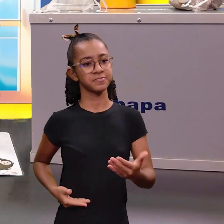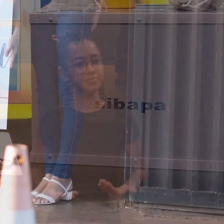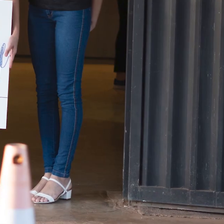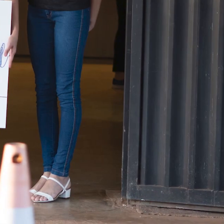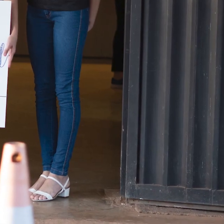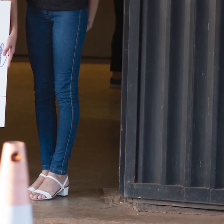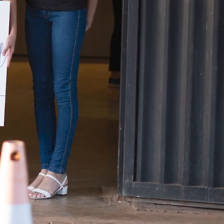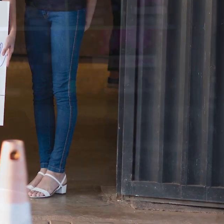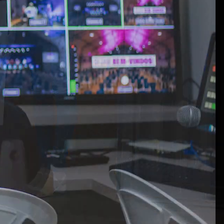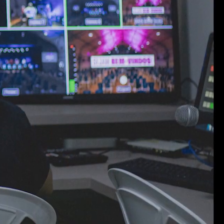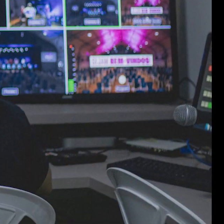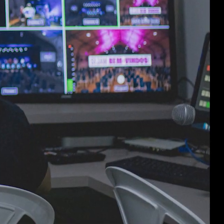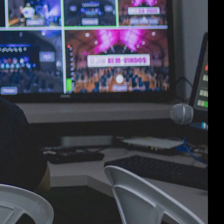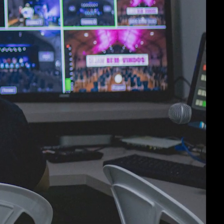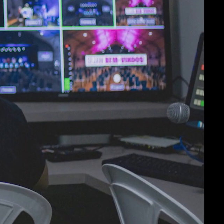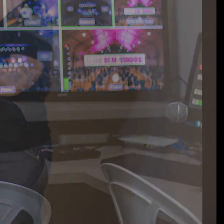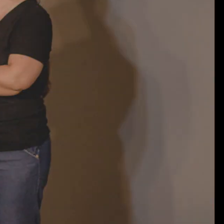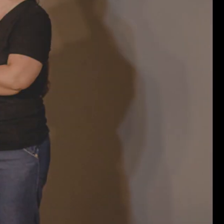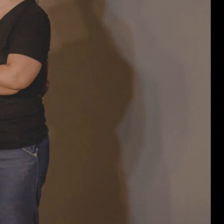do Senhor.